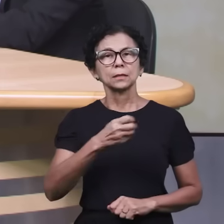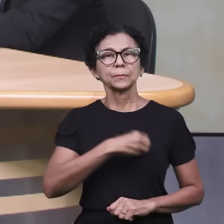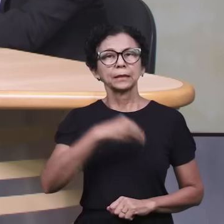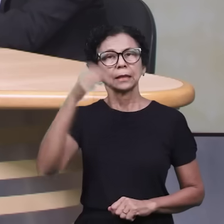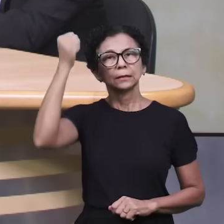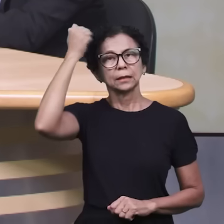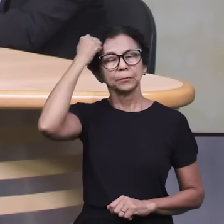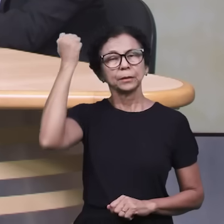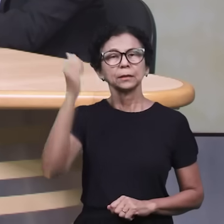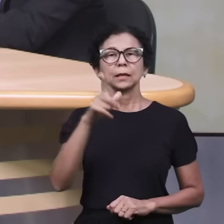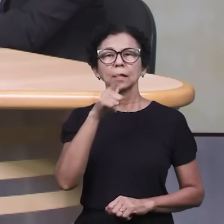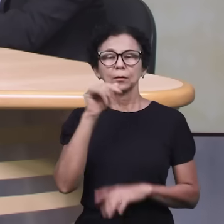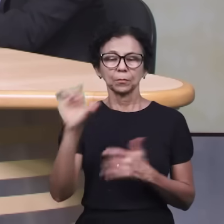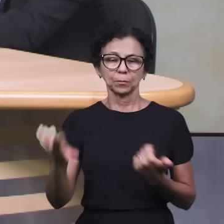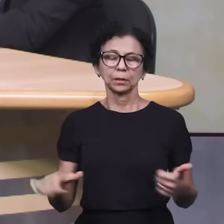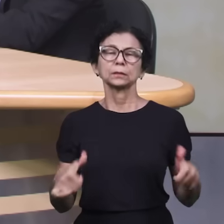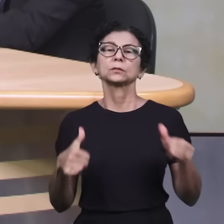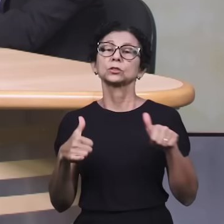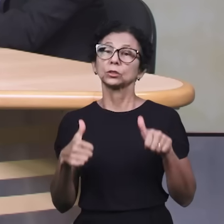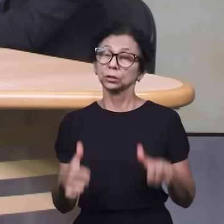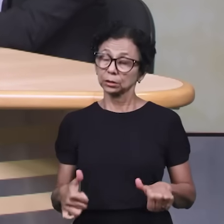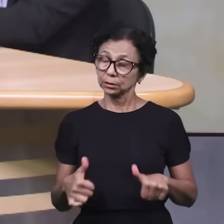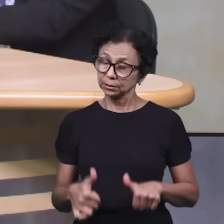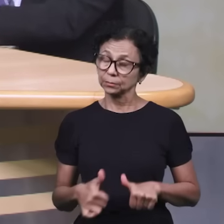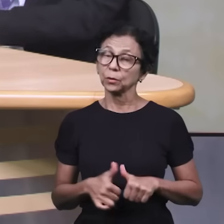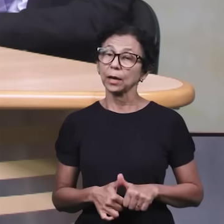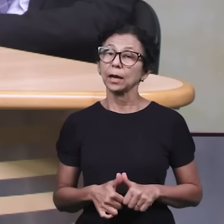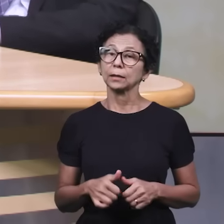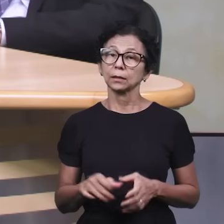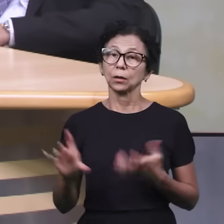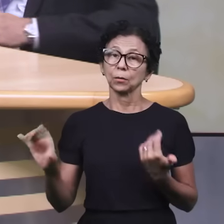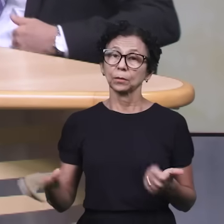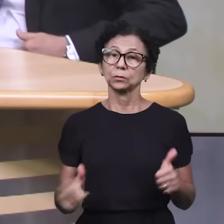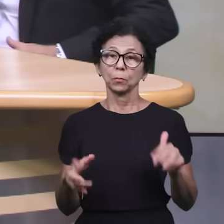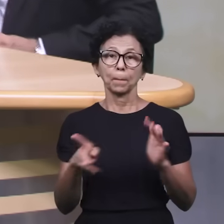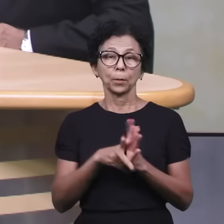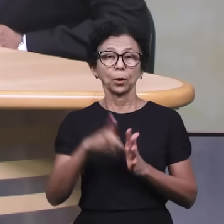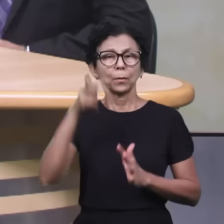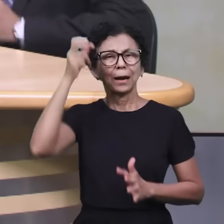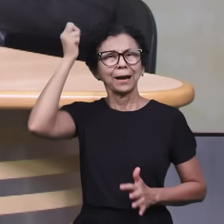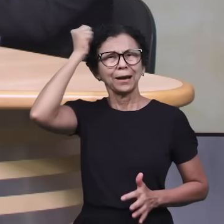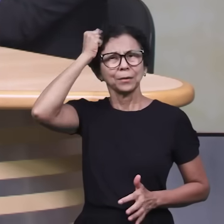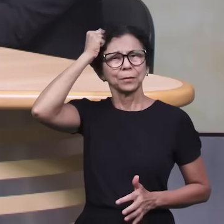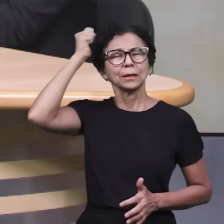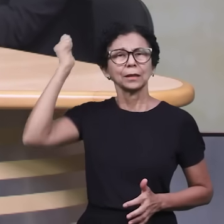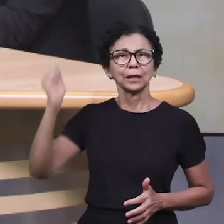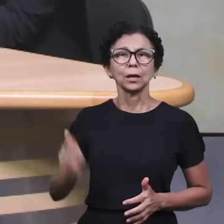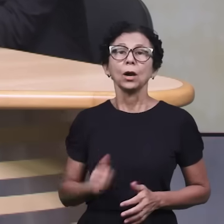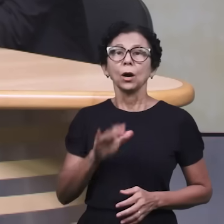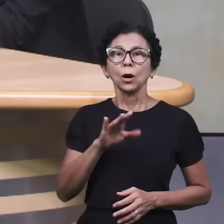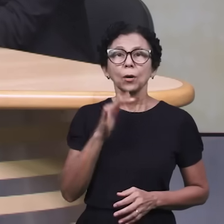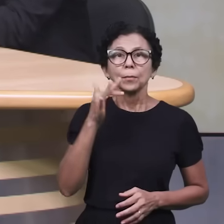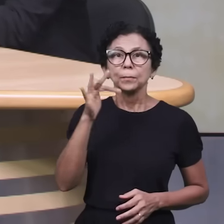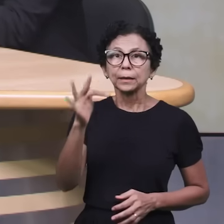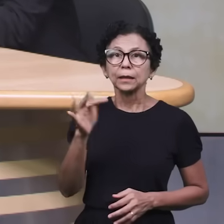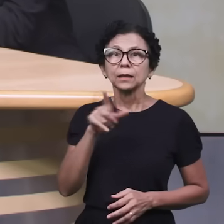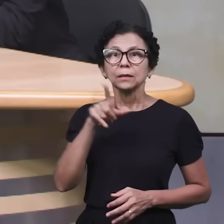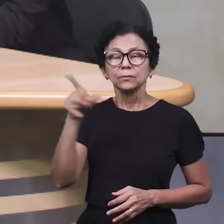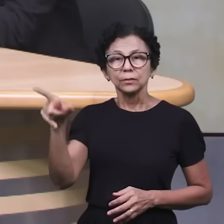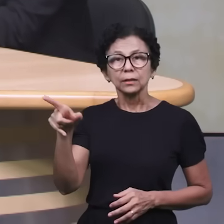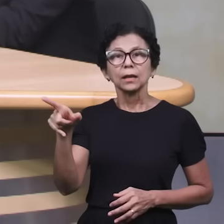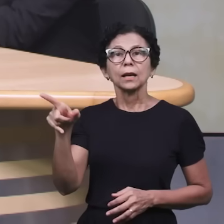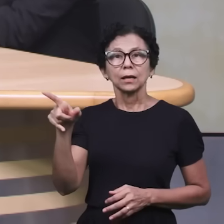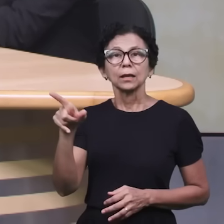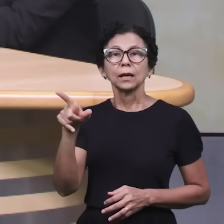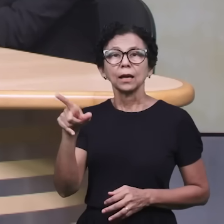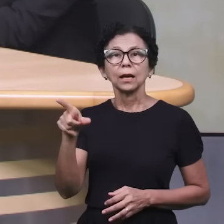todos ao arrependimento para agora poder receber o rei. E esse rei recebido agora, morto,